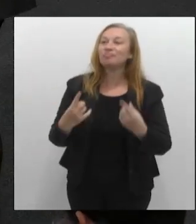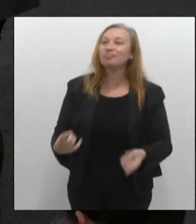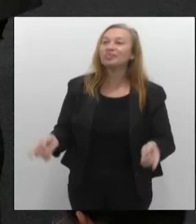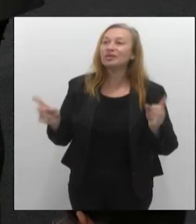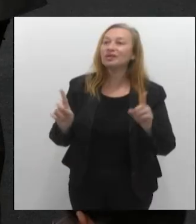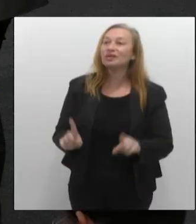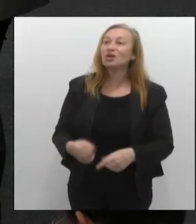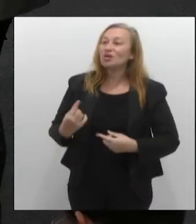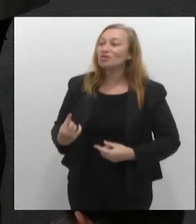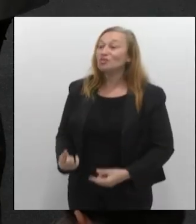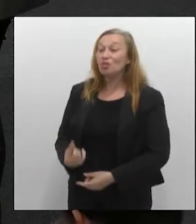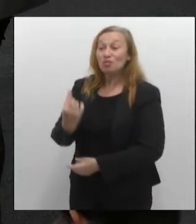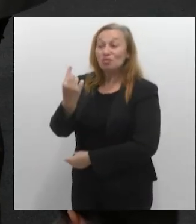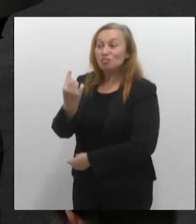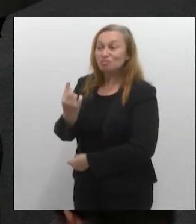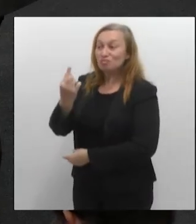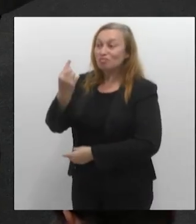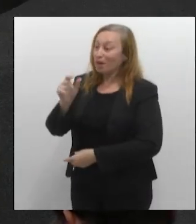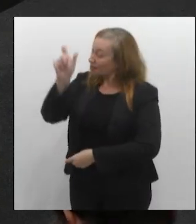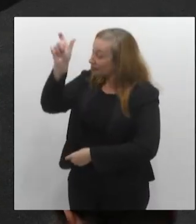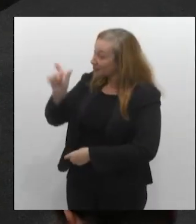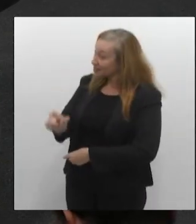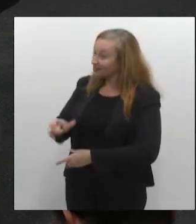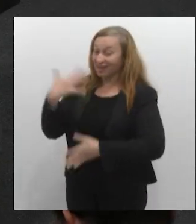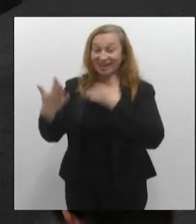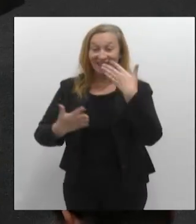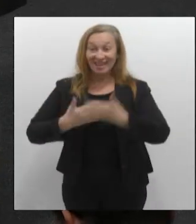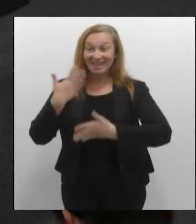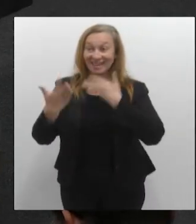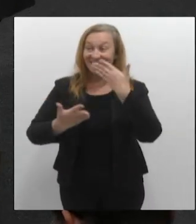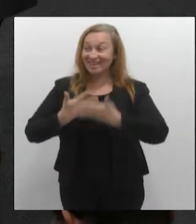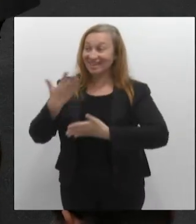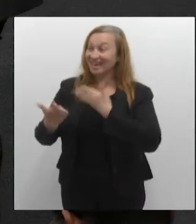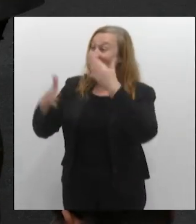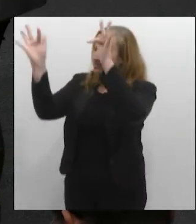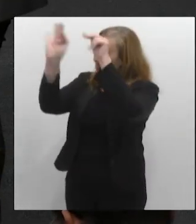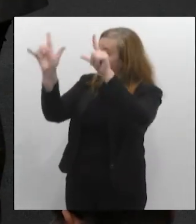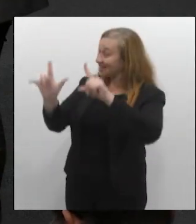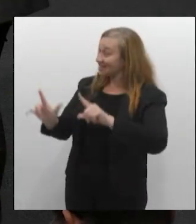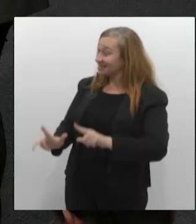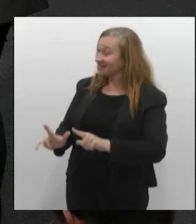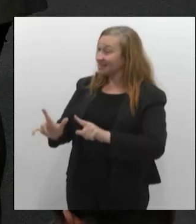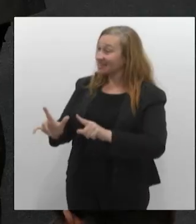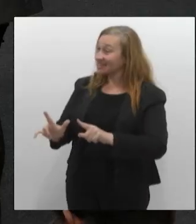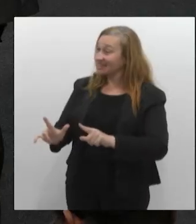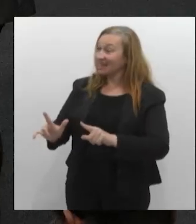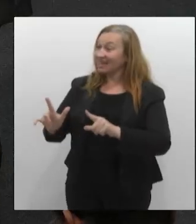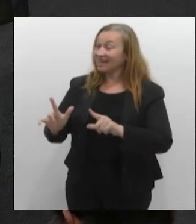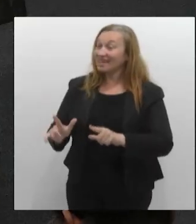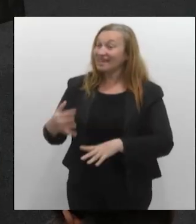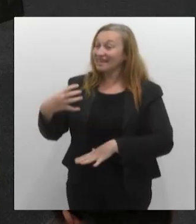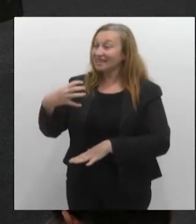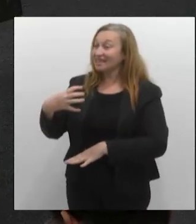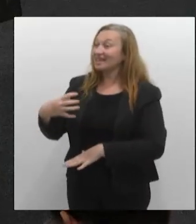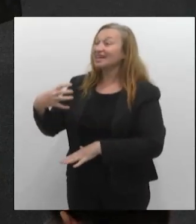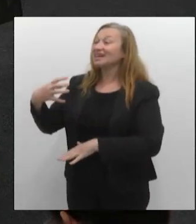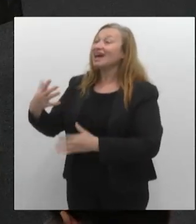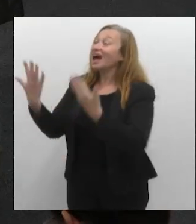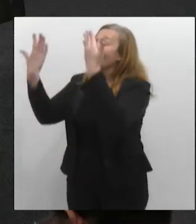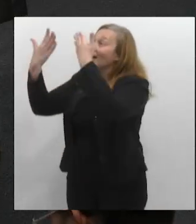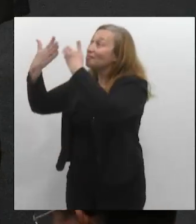Um jubileu de graça e unidade é a presença da Igreja